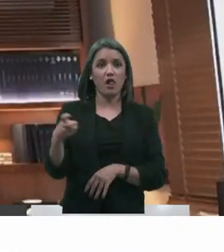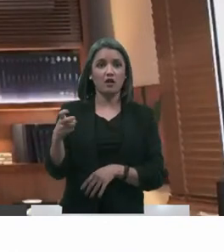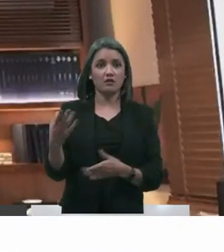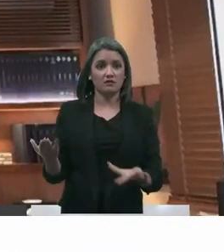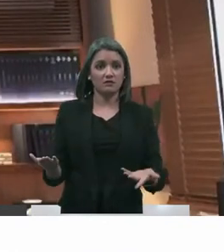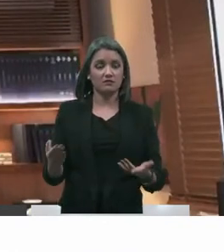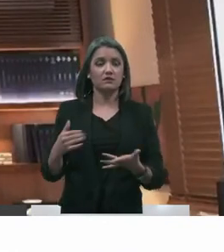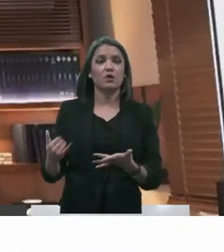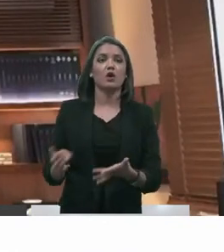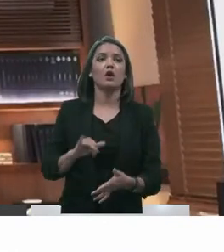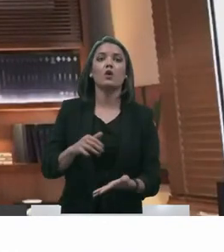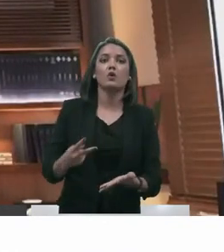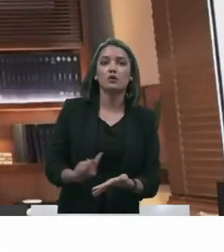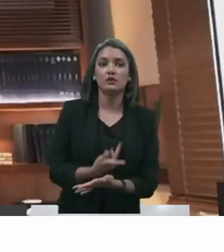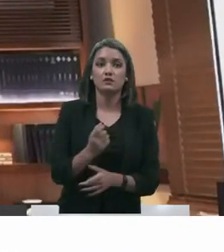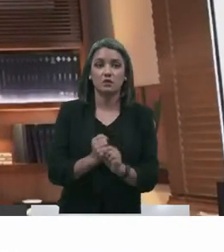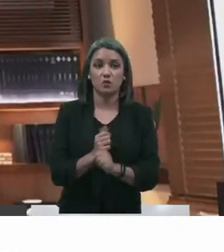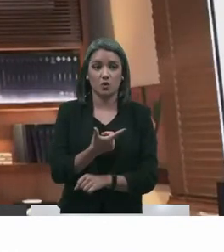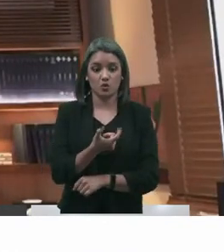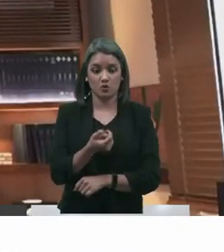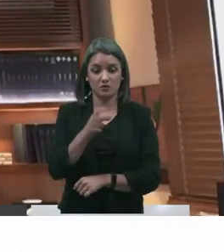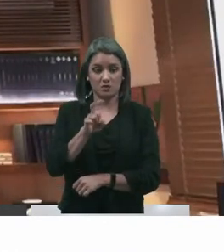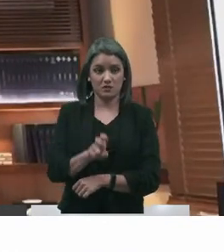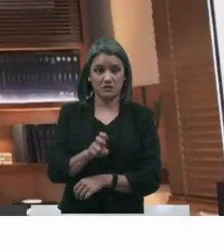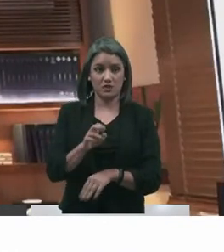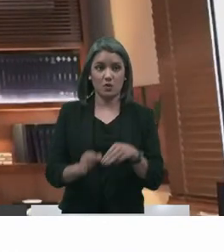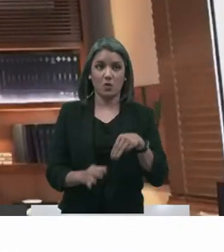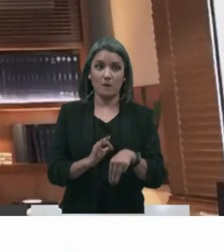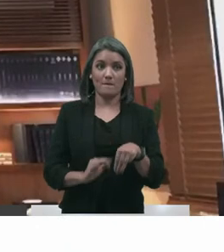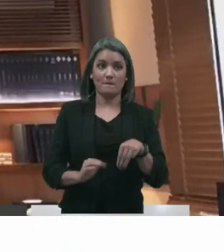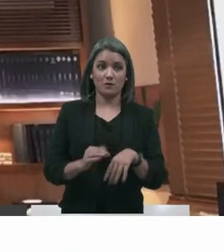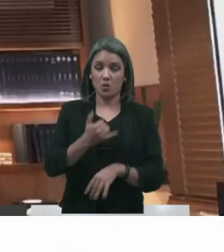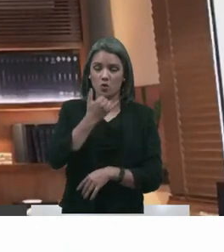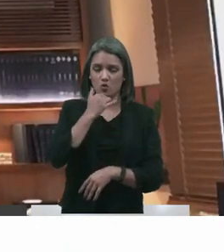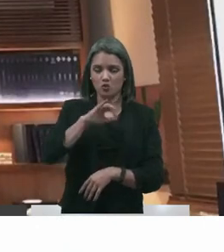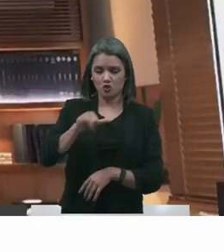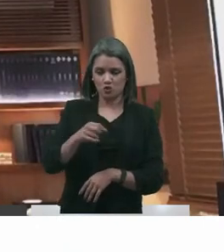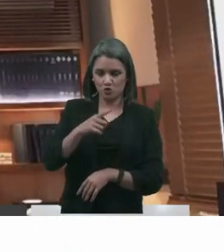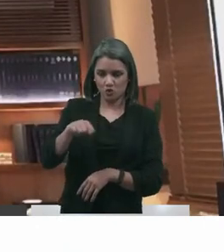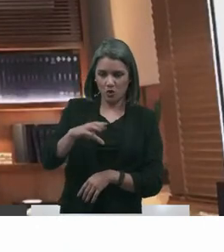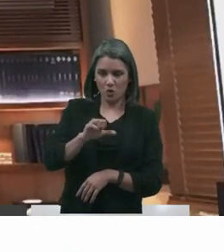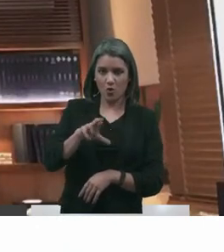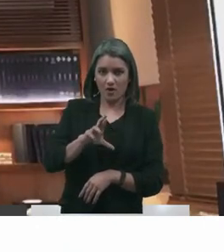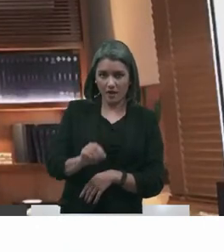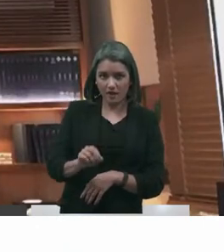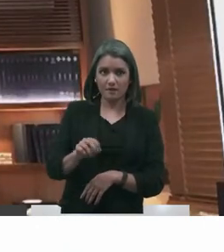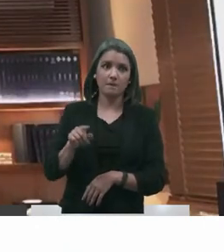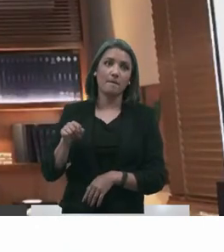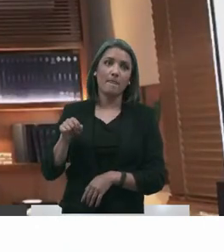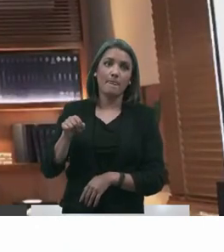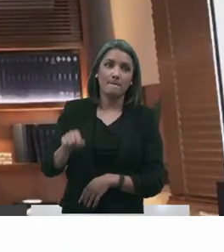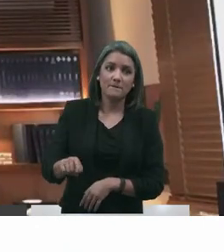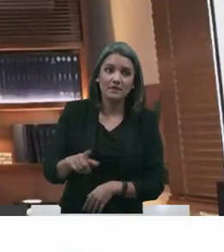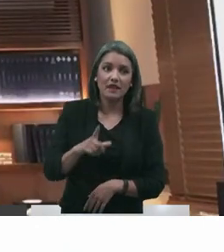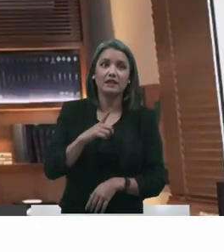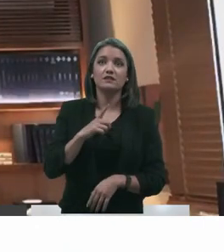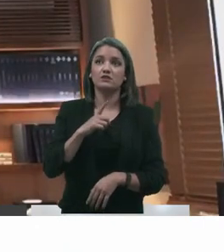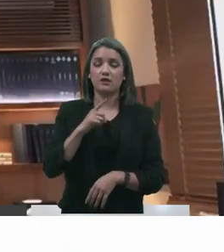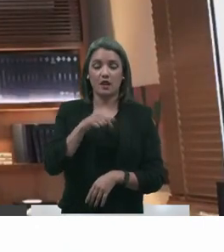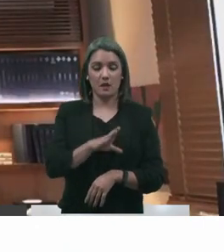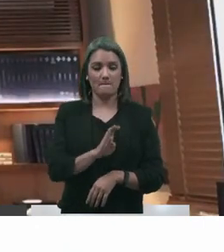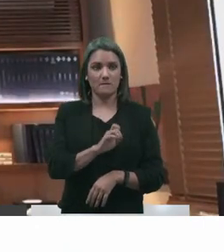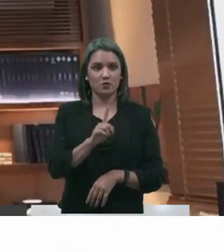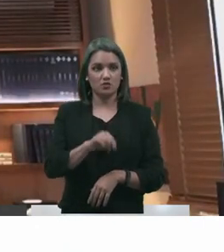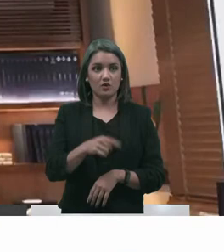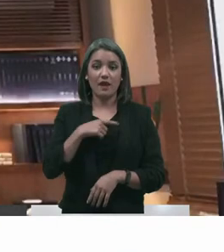Correia, ele era magistrado na comarca de Búzios e ele foi presenteado com uma estátua de latão